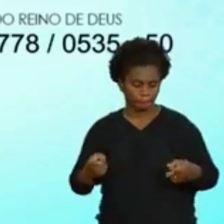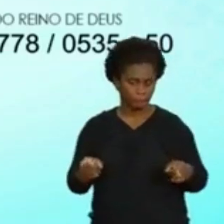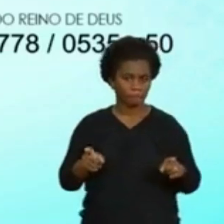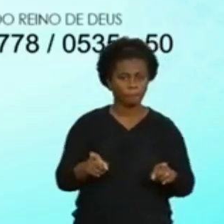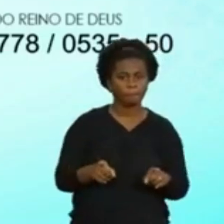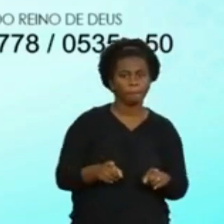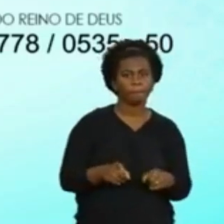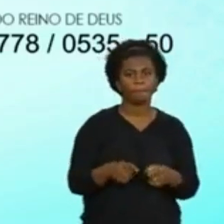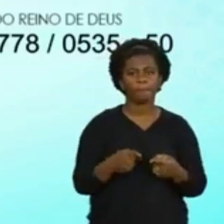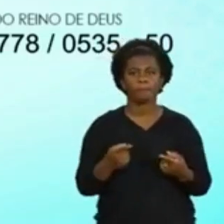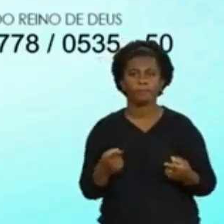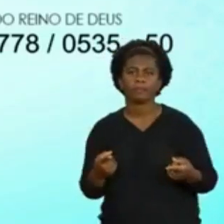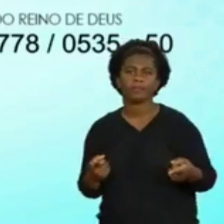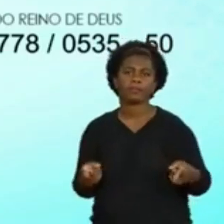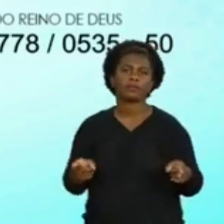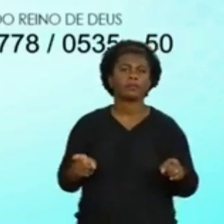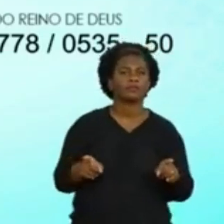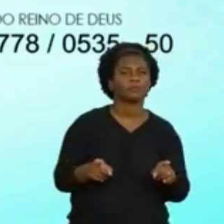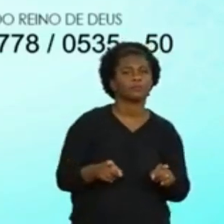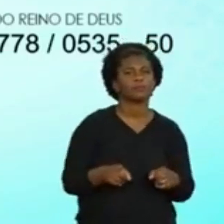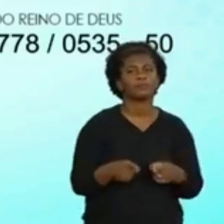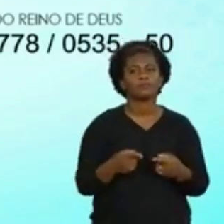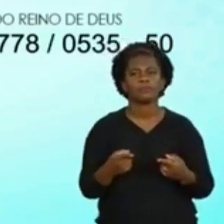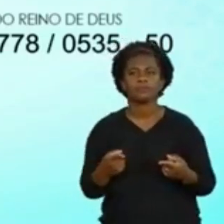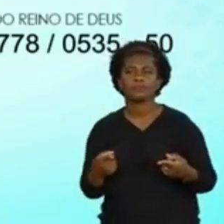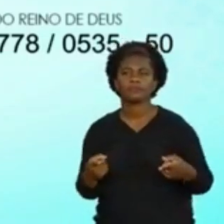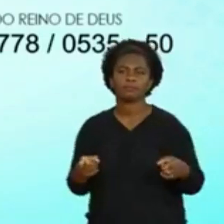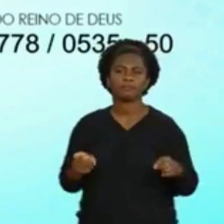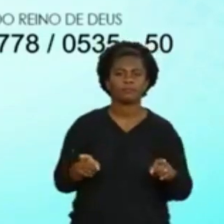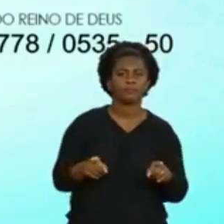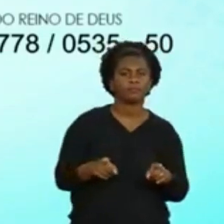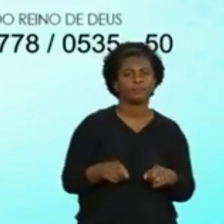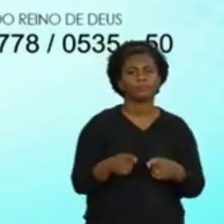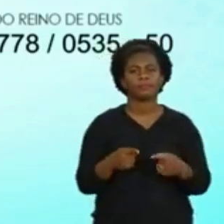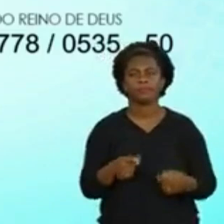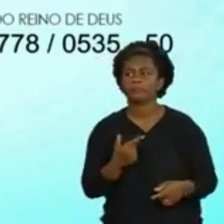Não existe nada melhor